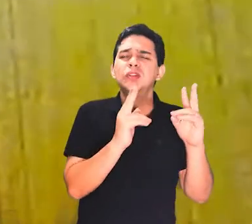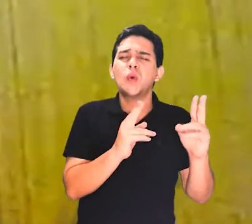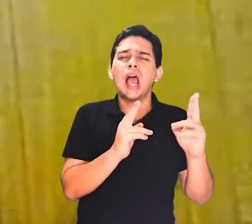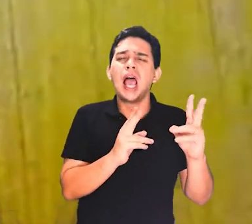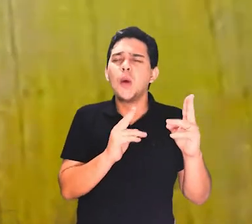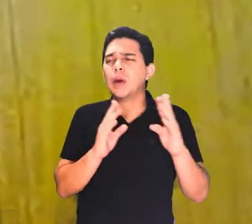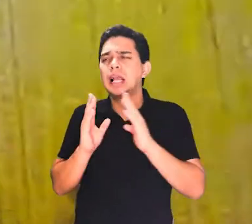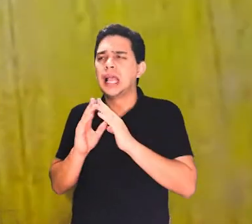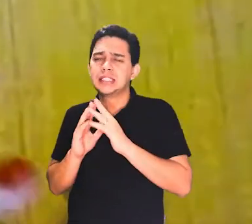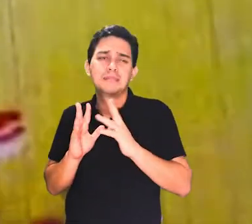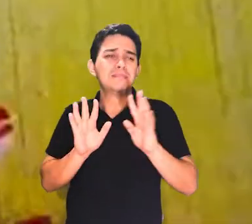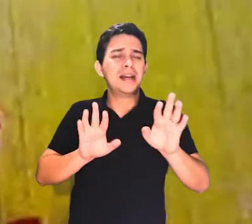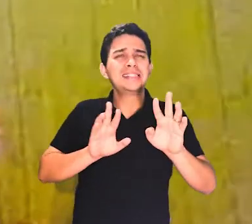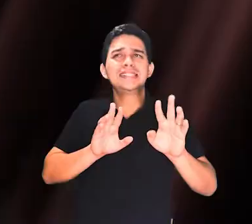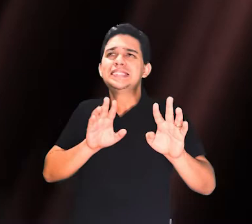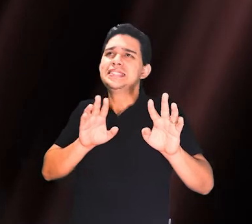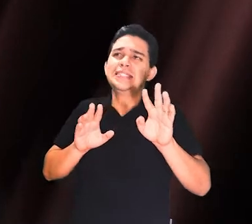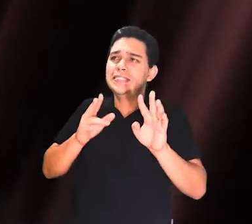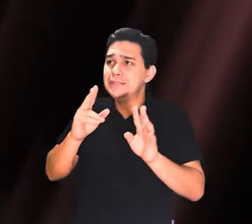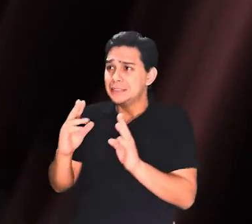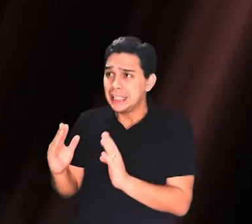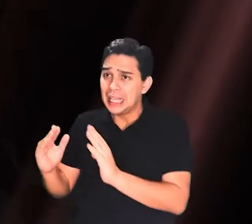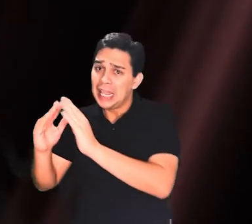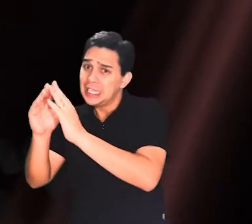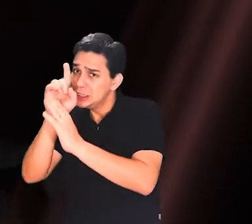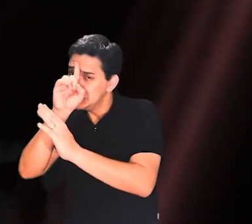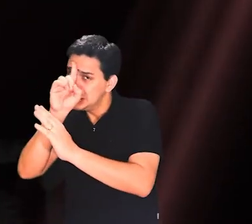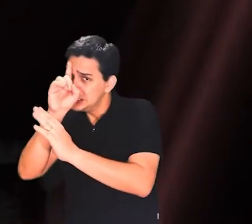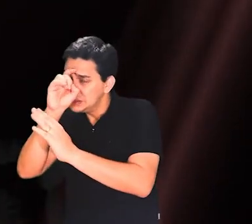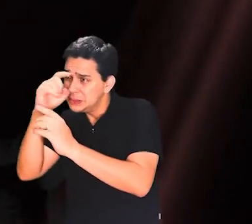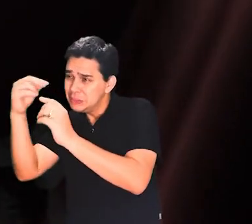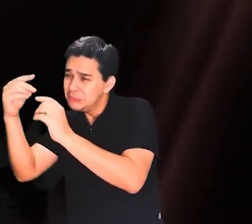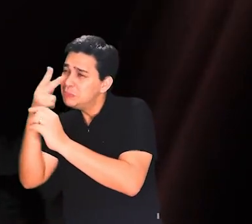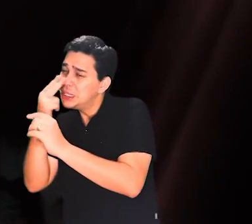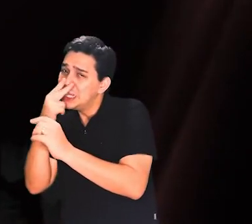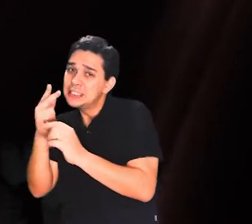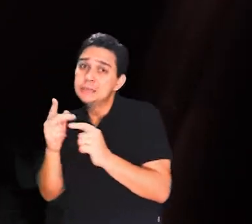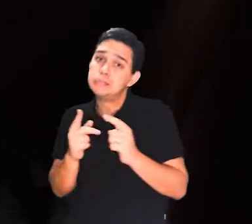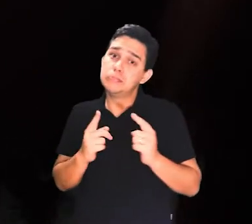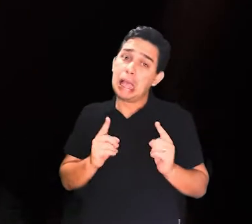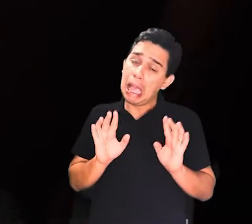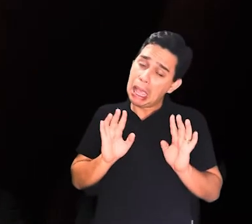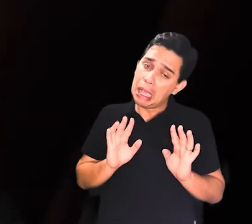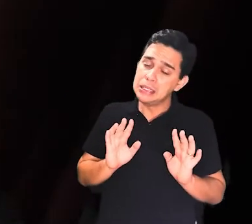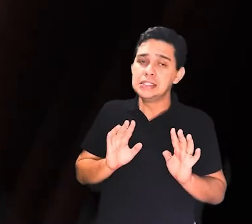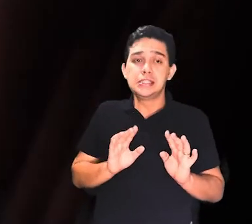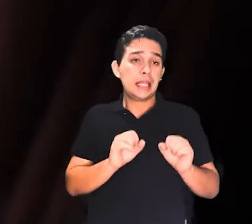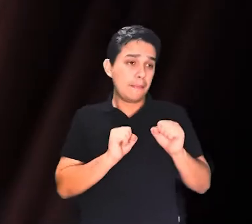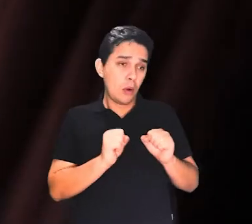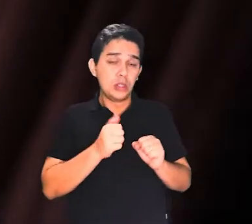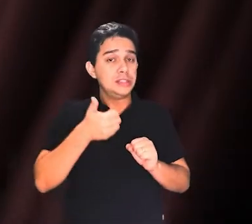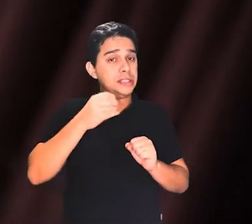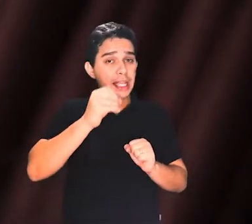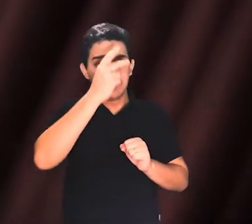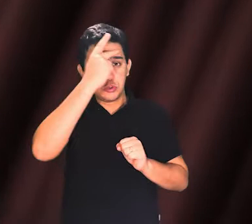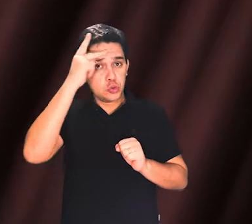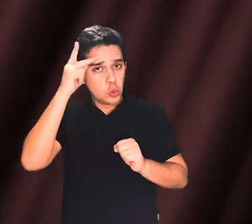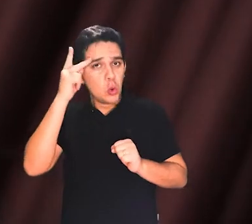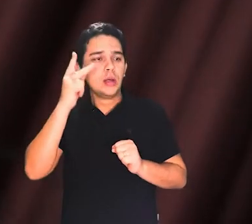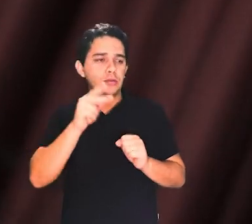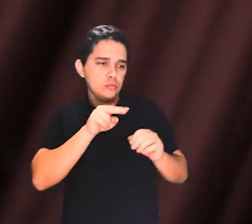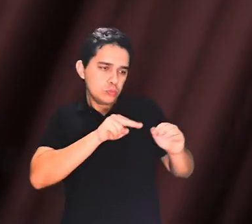terapêutica nesse sentido, né? Só que não está vinculada à política de saúde mental. Até 10 moradores, pessoas com deficiência e